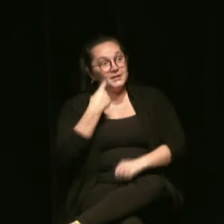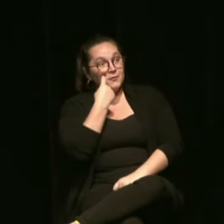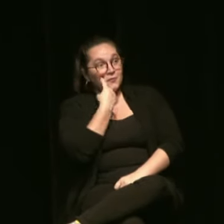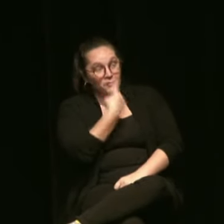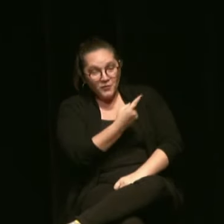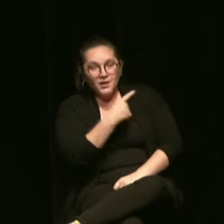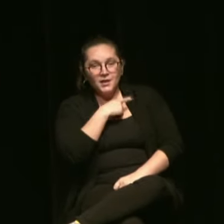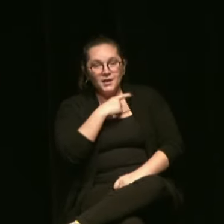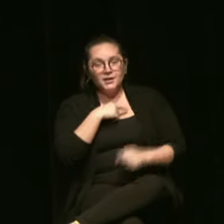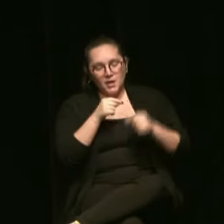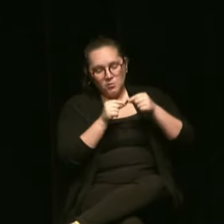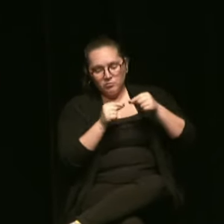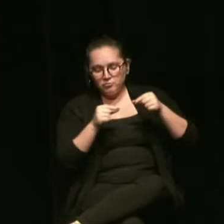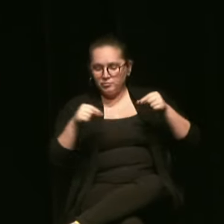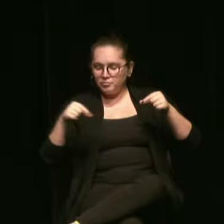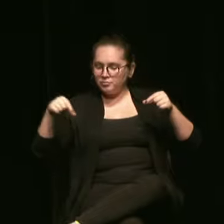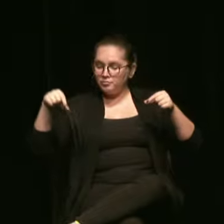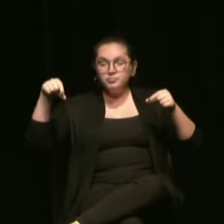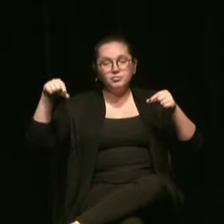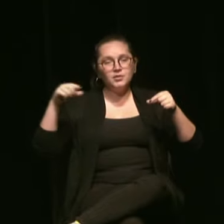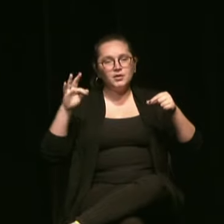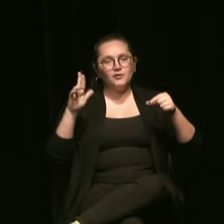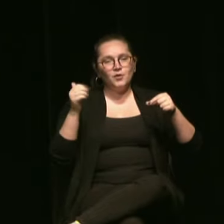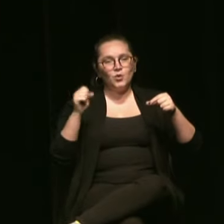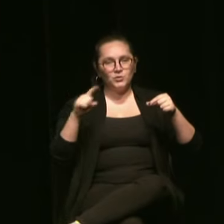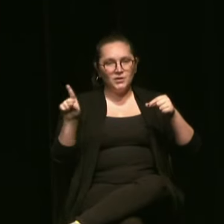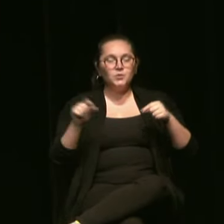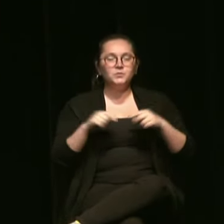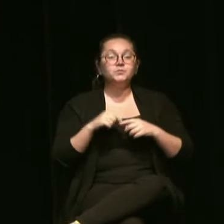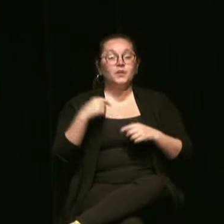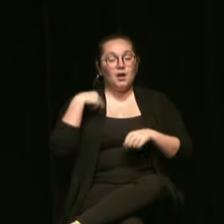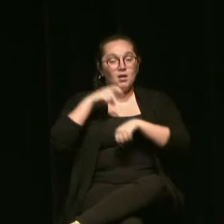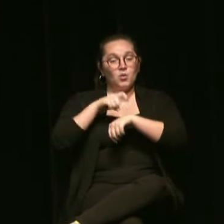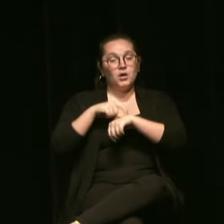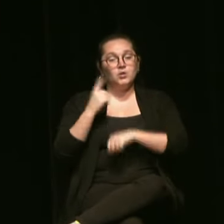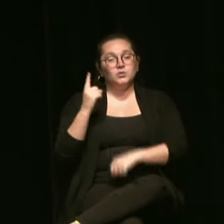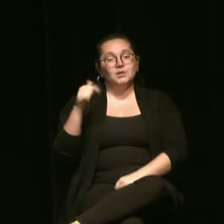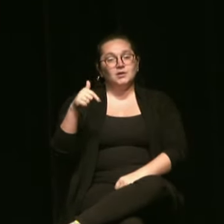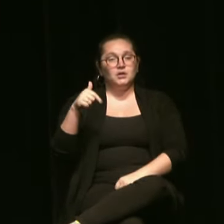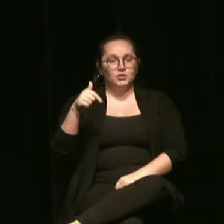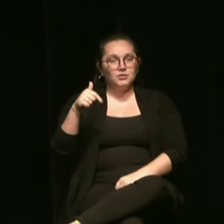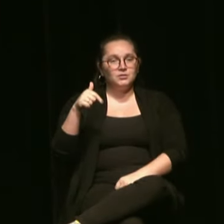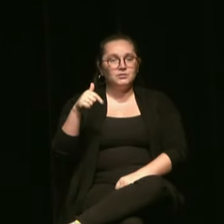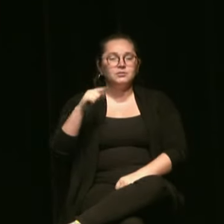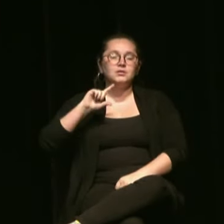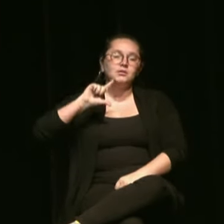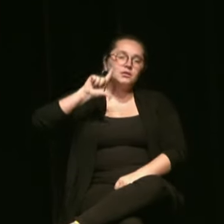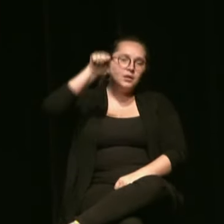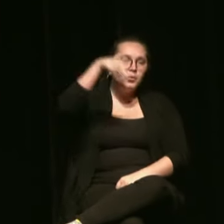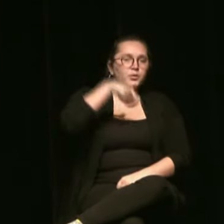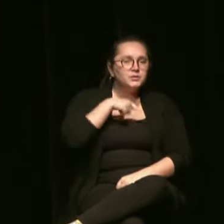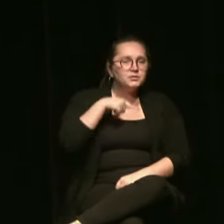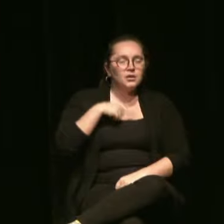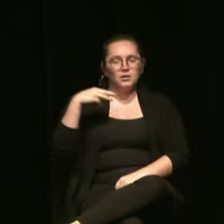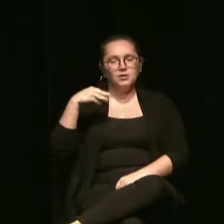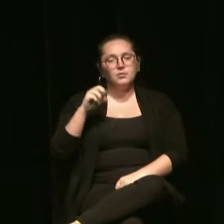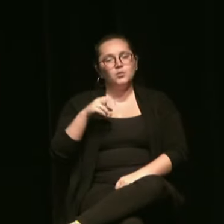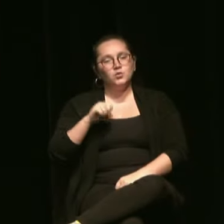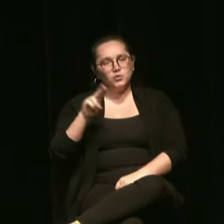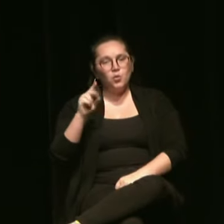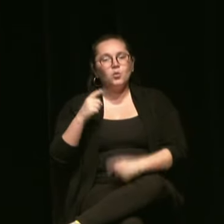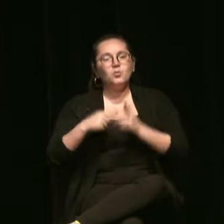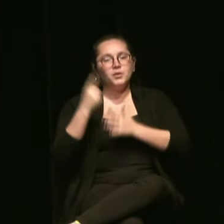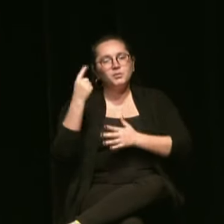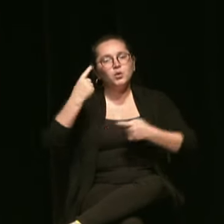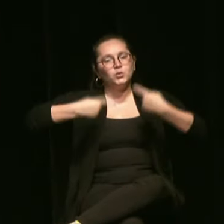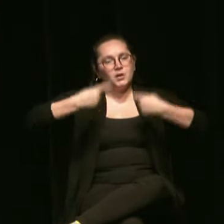em 35mm, inclusive, e às 17 horas. E às 19 horas vamos ter o Moscou com o primeiro dos três debates